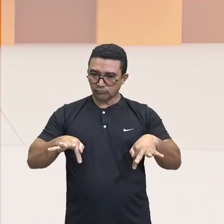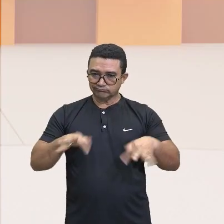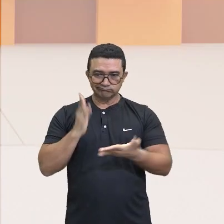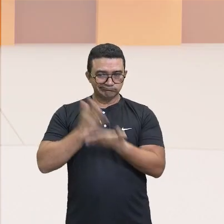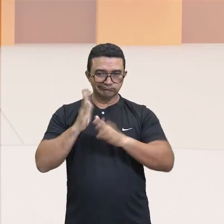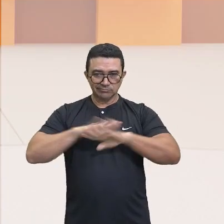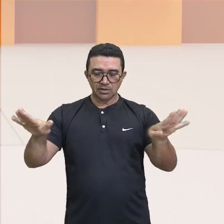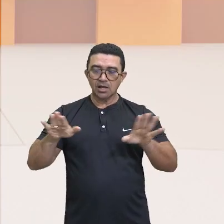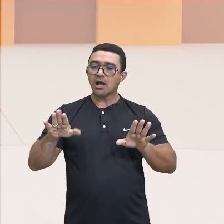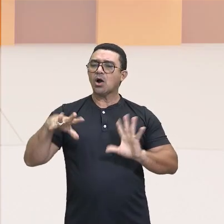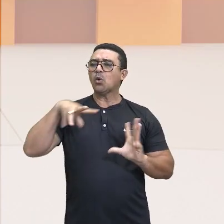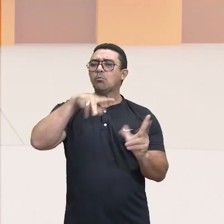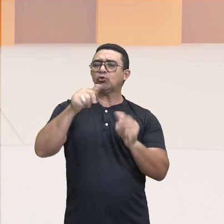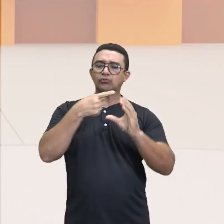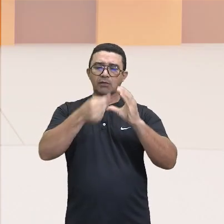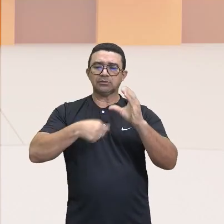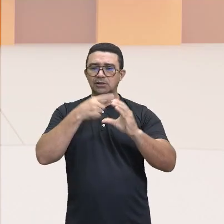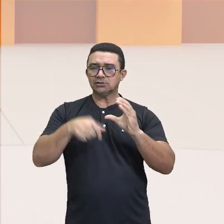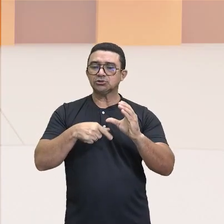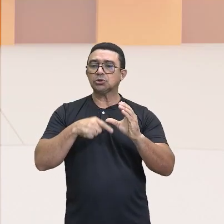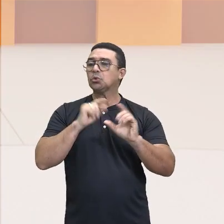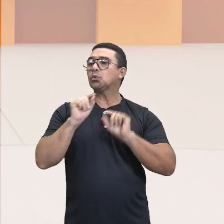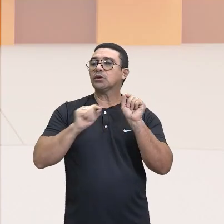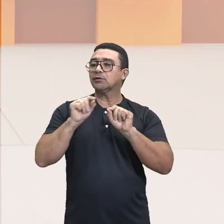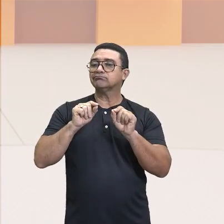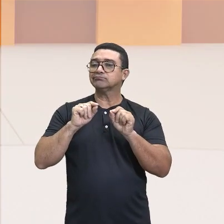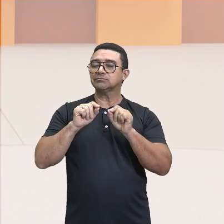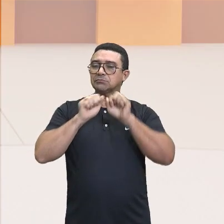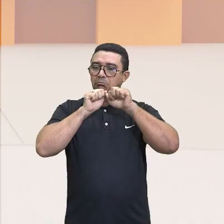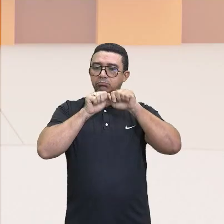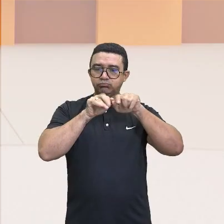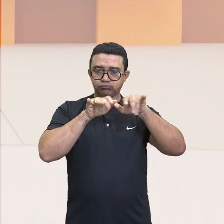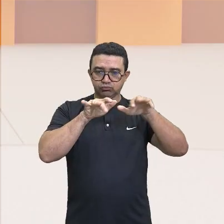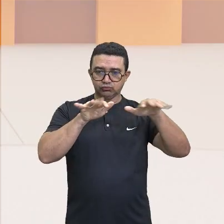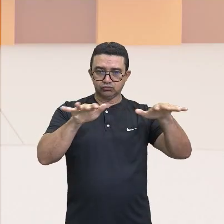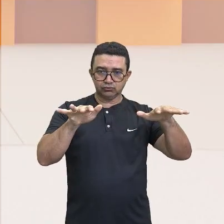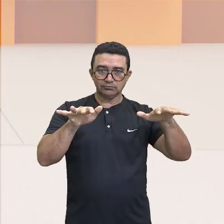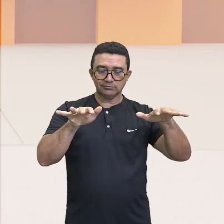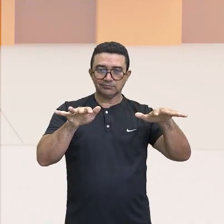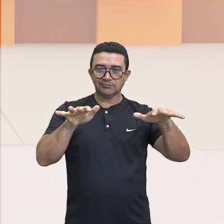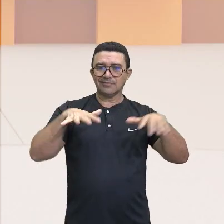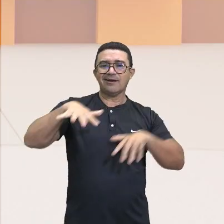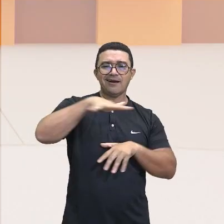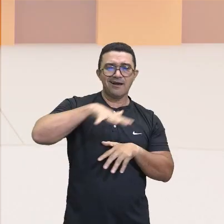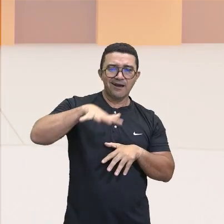o mundo capitalista acabou ocupando essas áreas ali, né, com relação